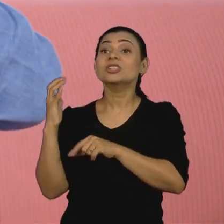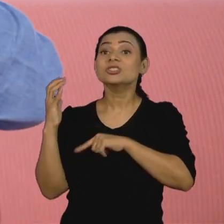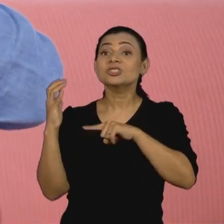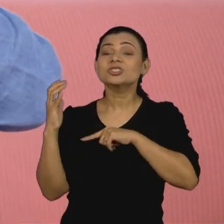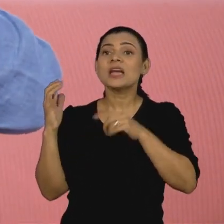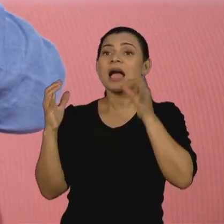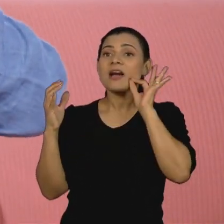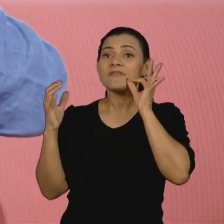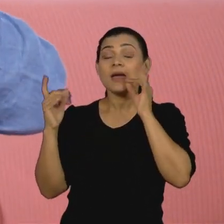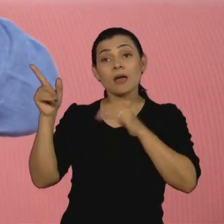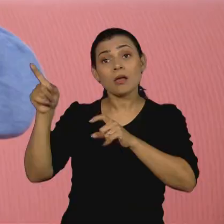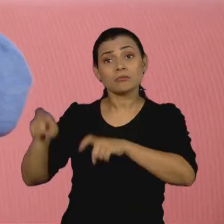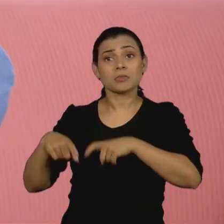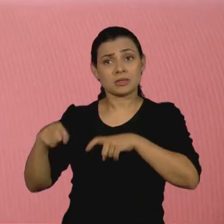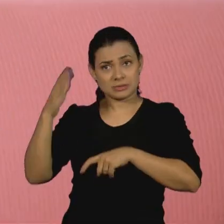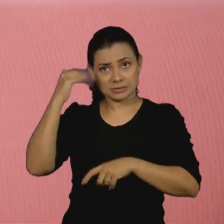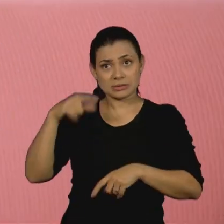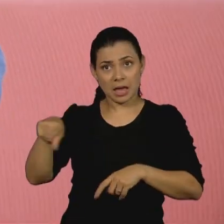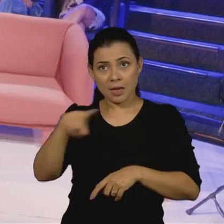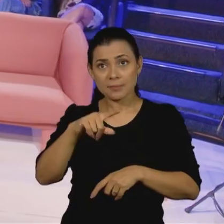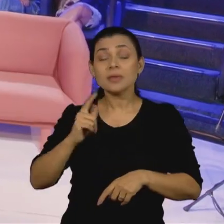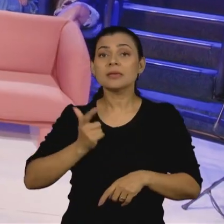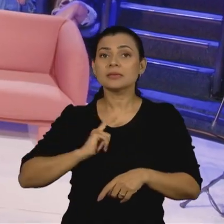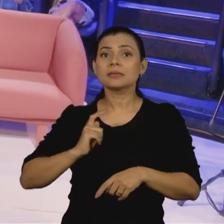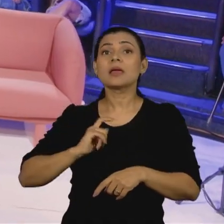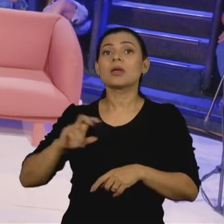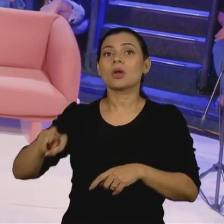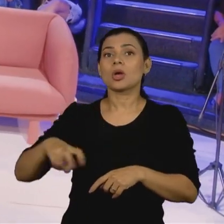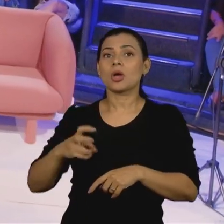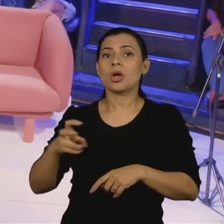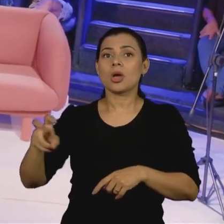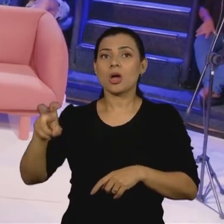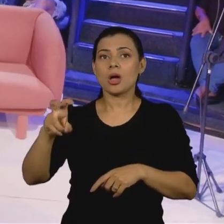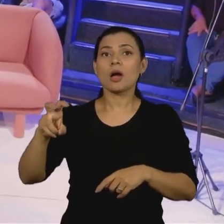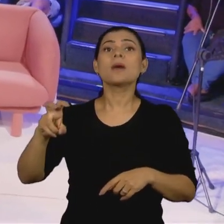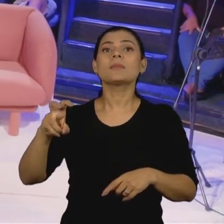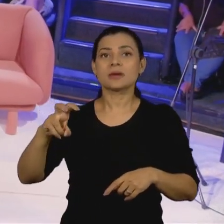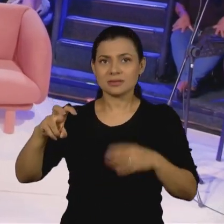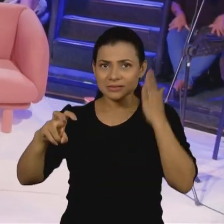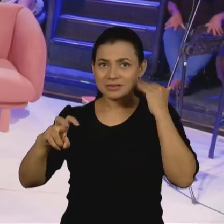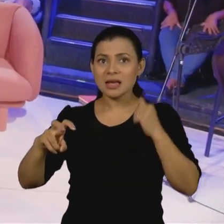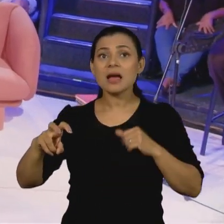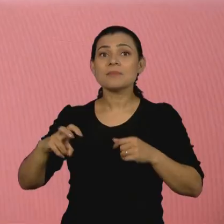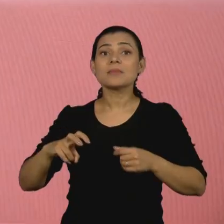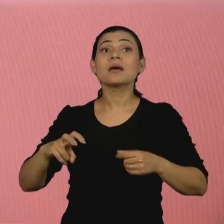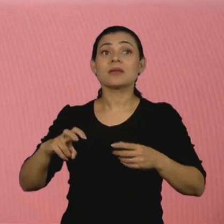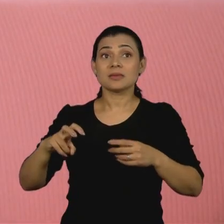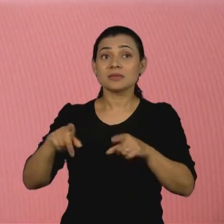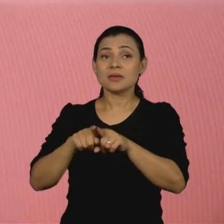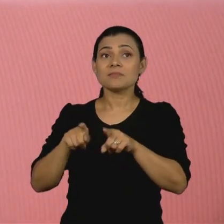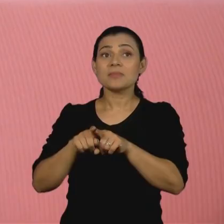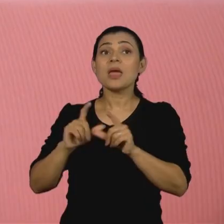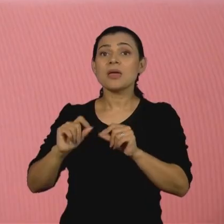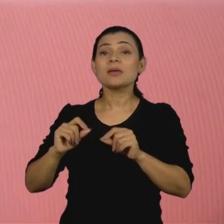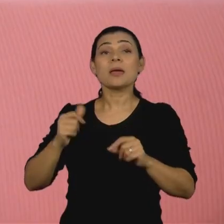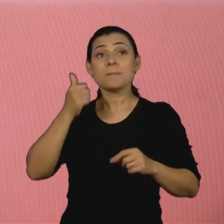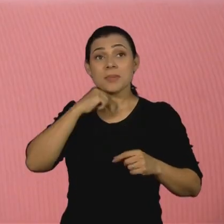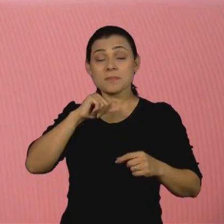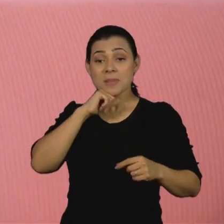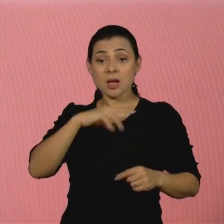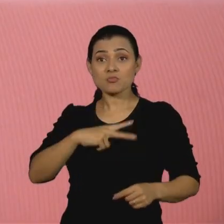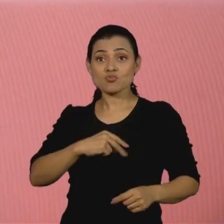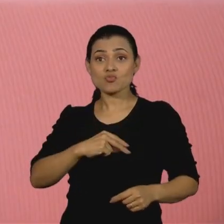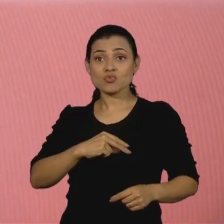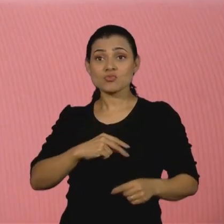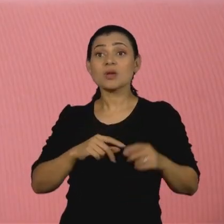lá na roça, vocês sabem disso. Tem a história da cobra que deu de mamar para a criança, você sabe. A cobra mama na mãe e